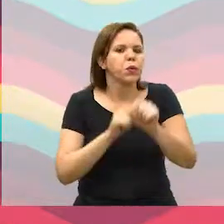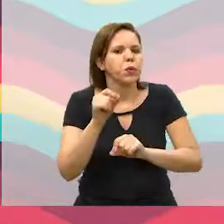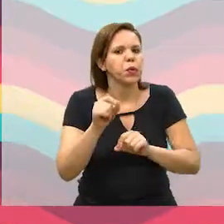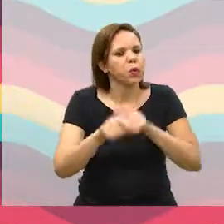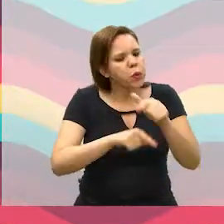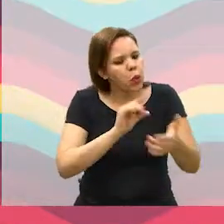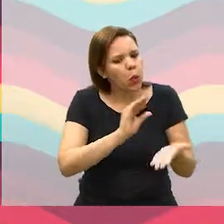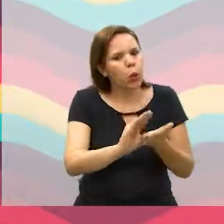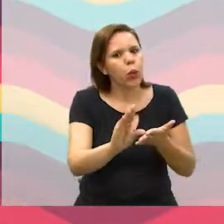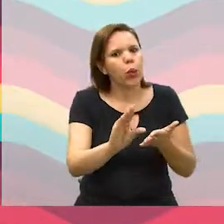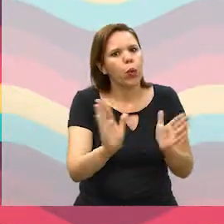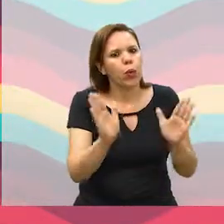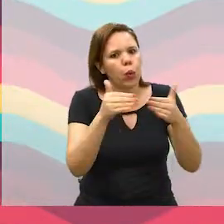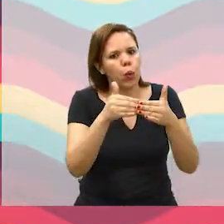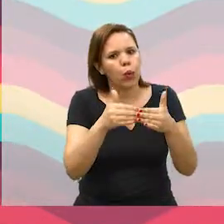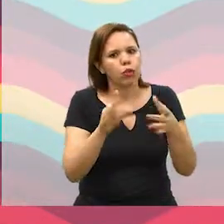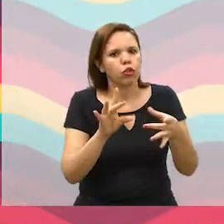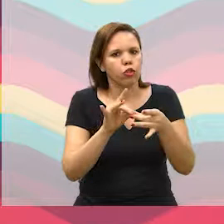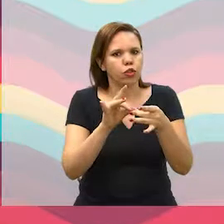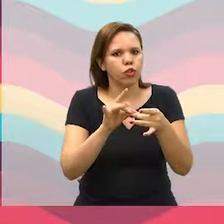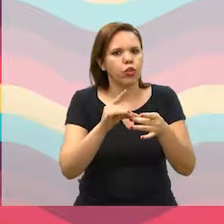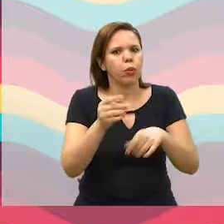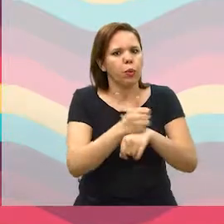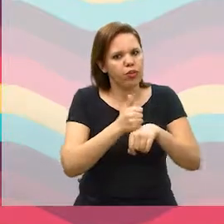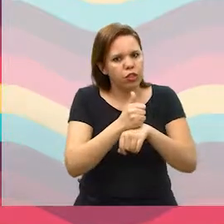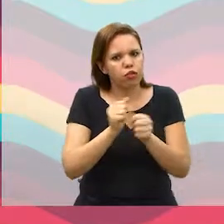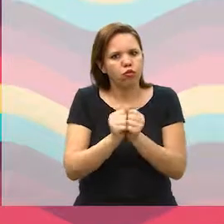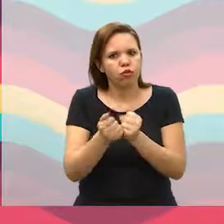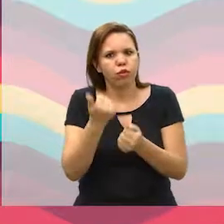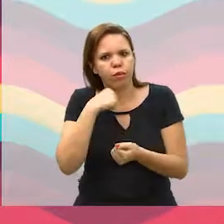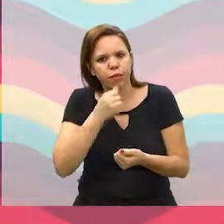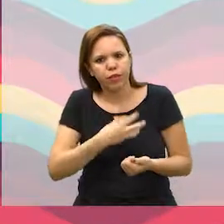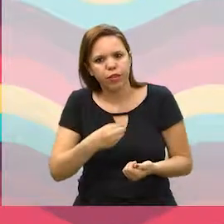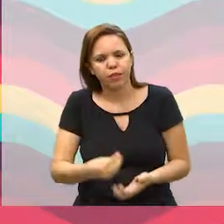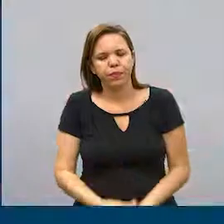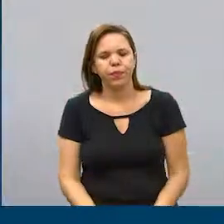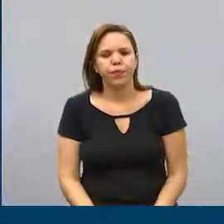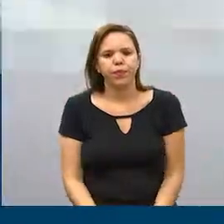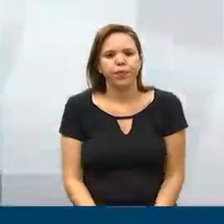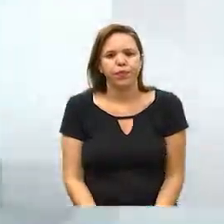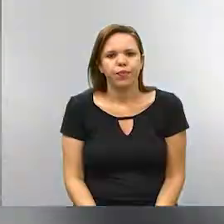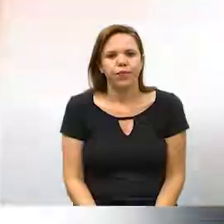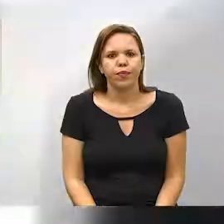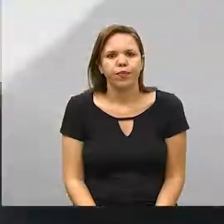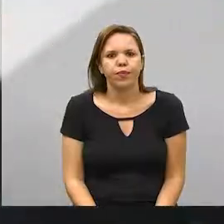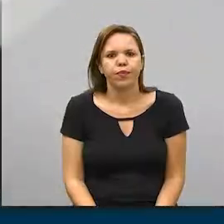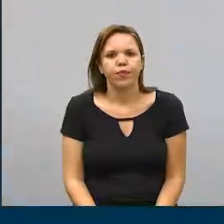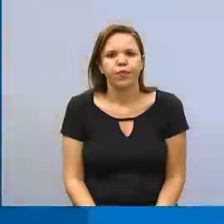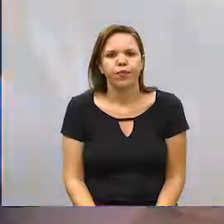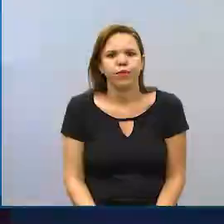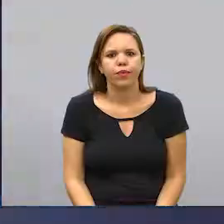quem investiu neste segmento, unindo a profissão com a maternidade.